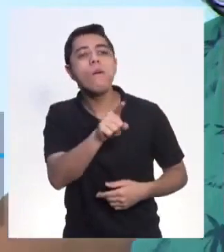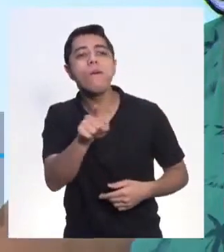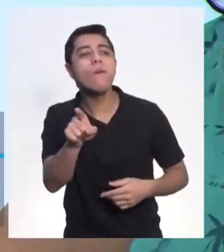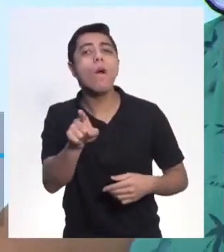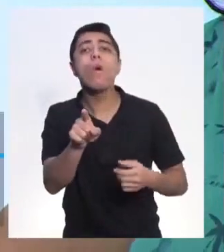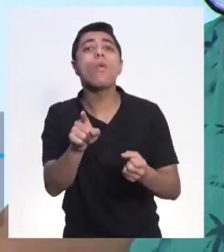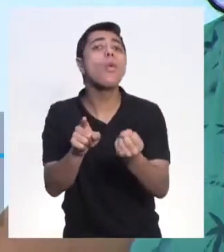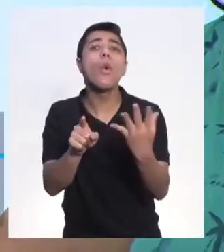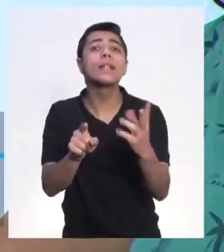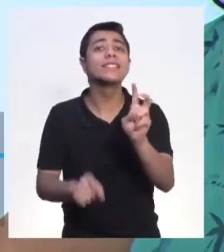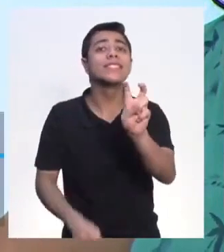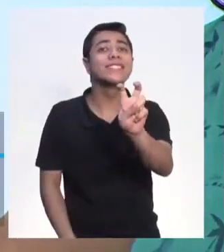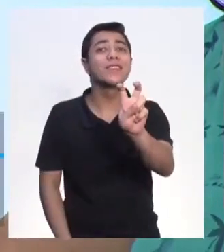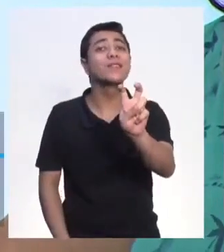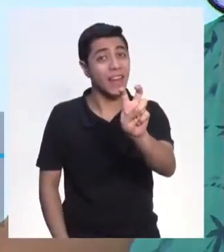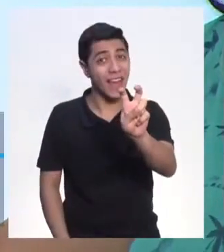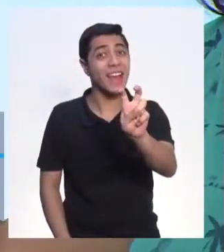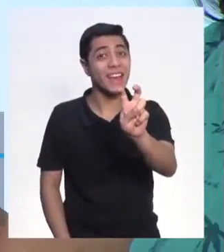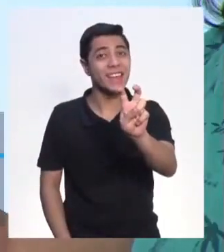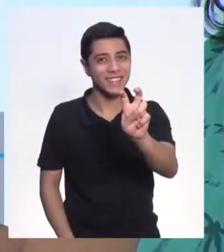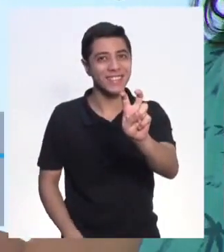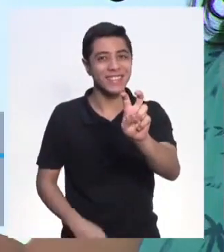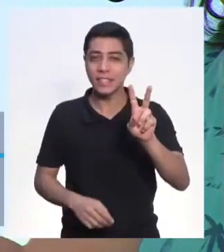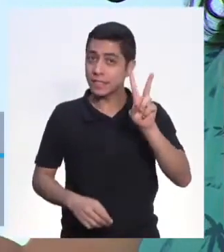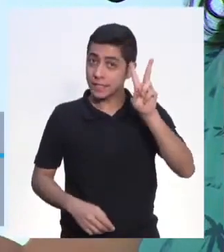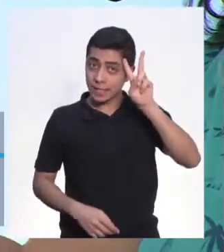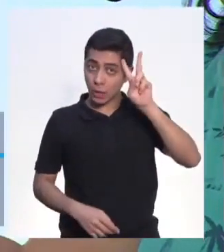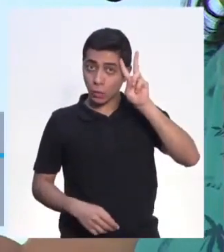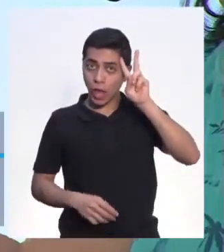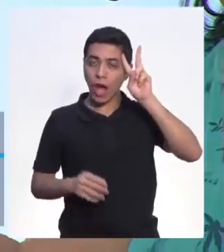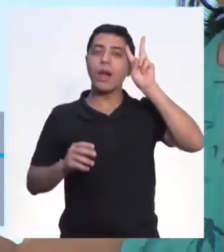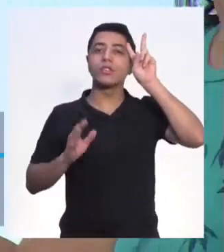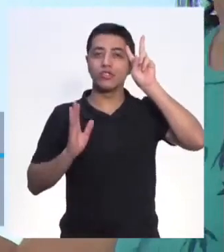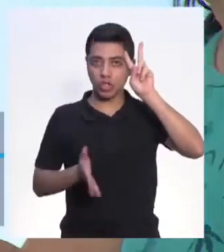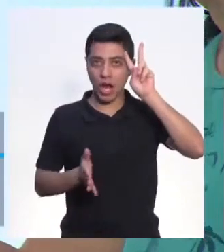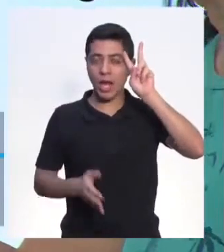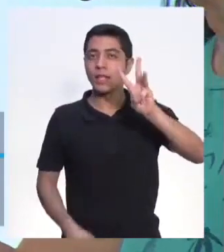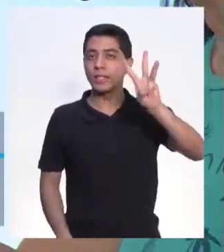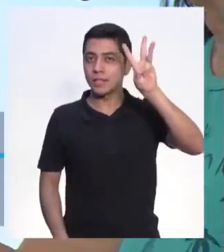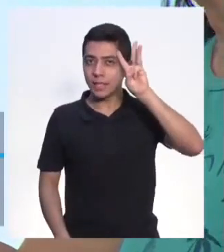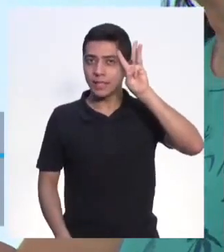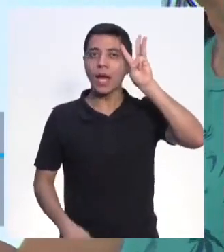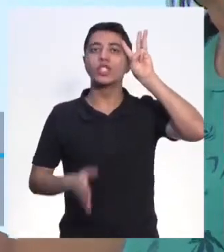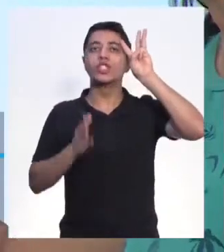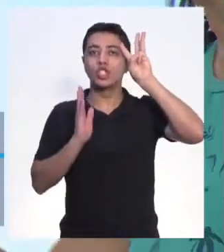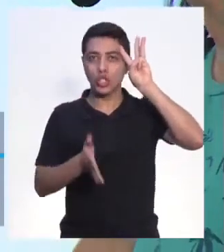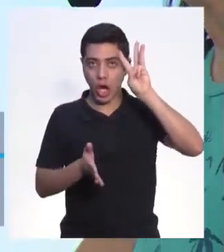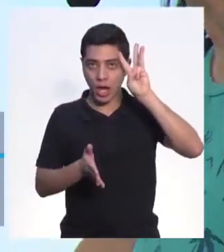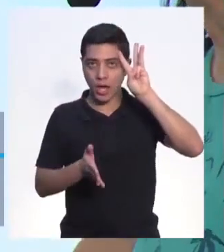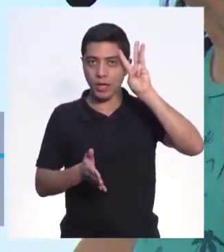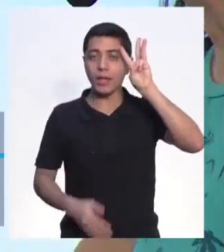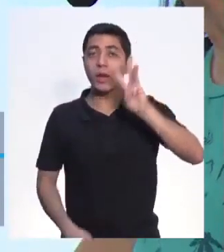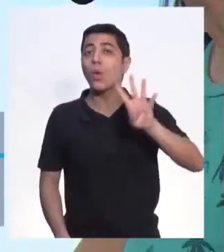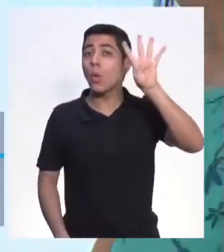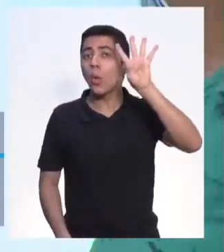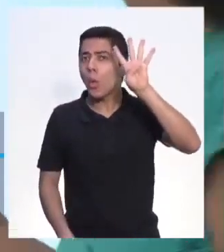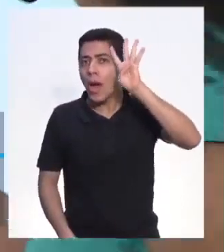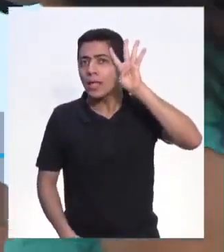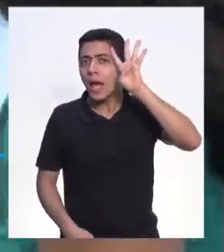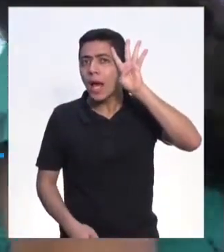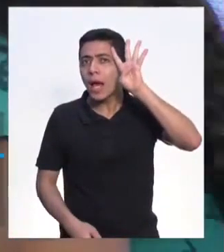Ela tinha 6, usou 1 na segunda, sobraram 5. Usou mais 1 na terça, quantos que vão sobrar para a